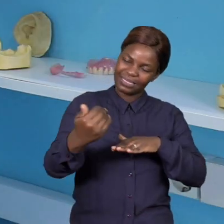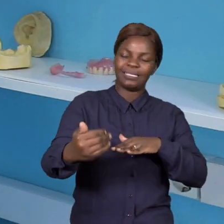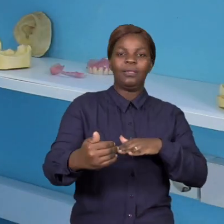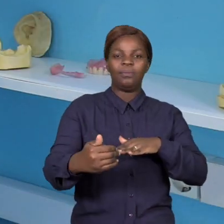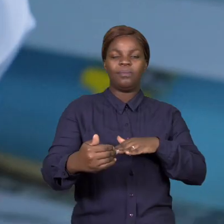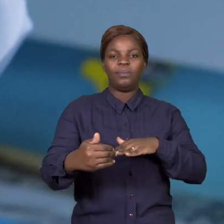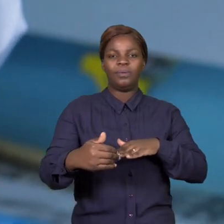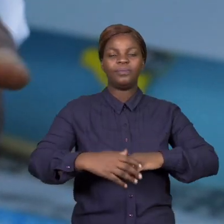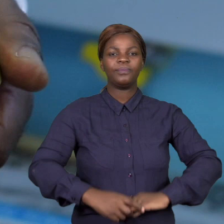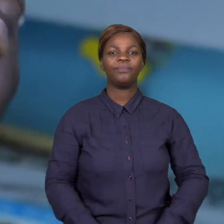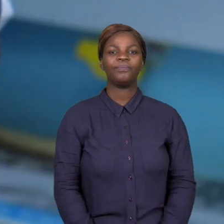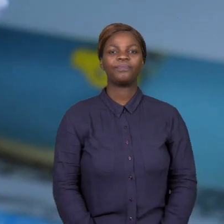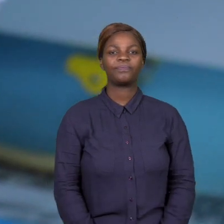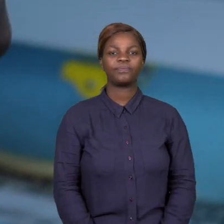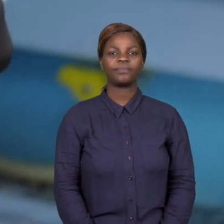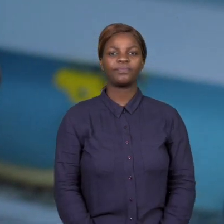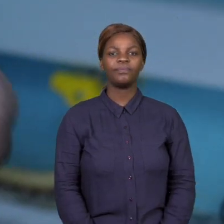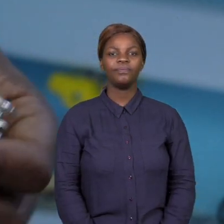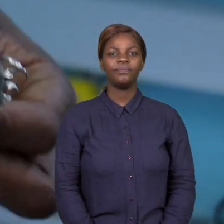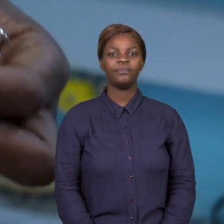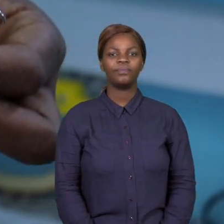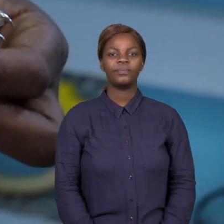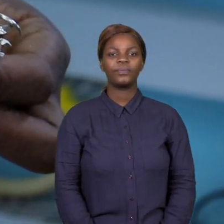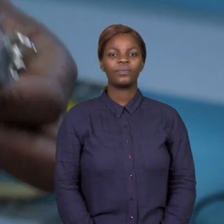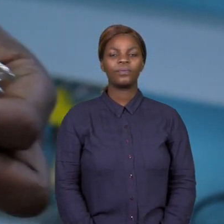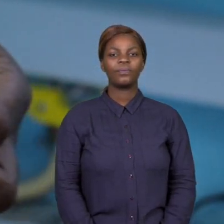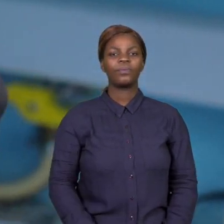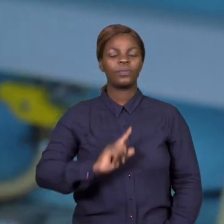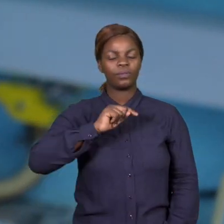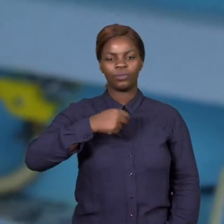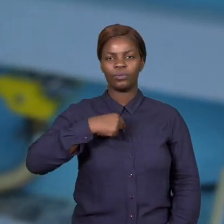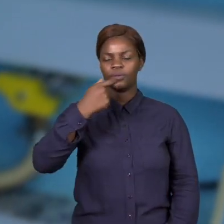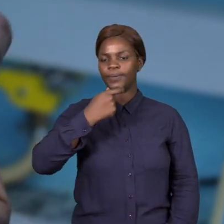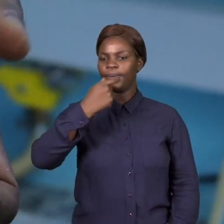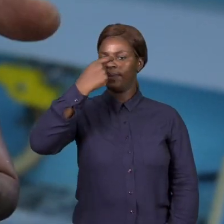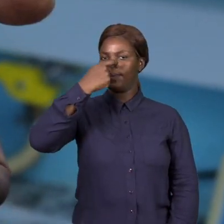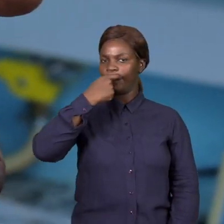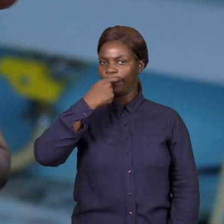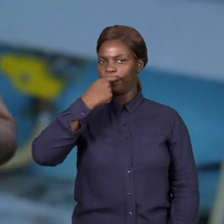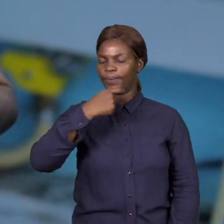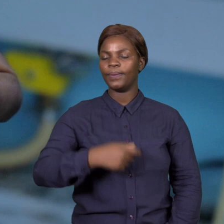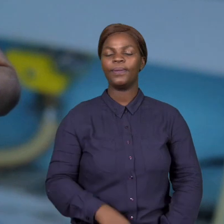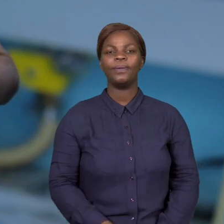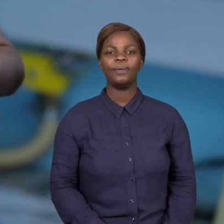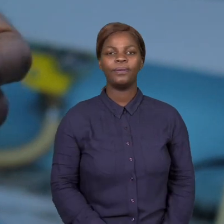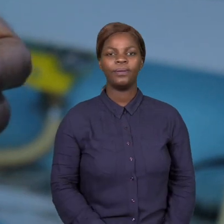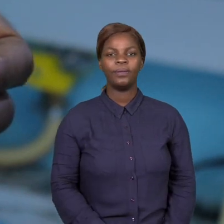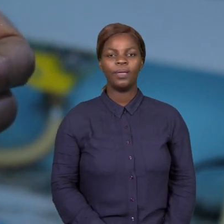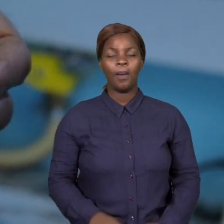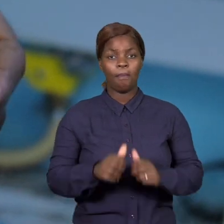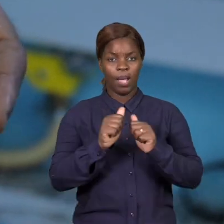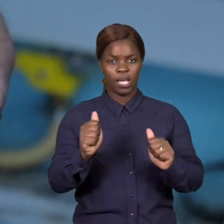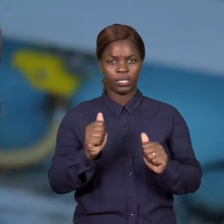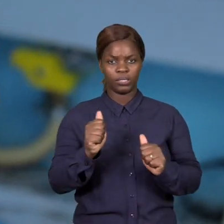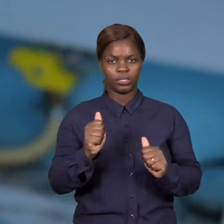finalidade de que só seja restituído a parte acrílica. Tá bem? Toda aquela base que seja desse